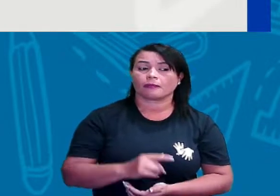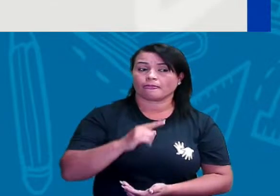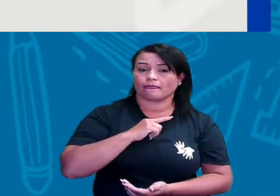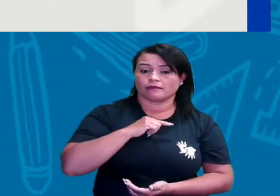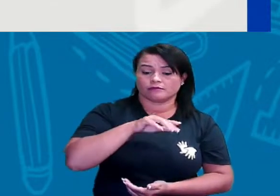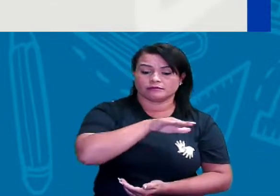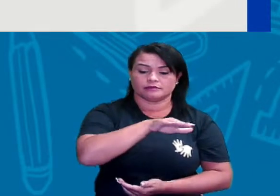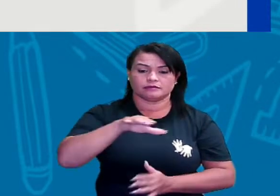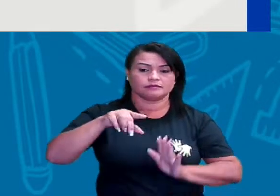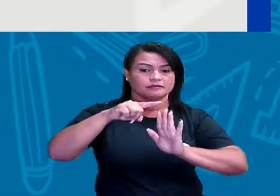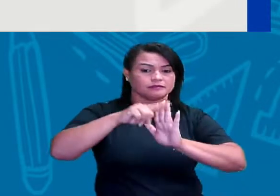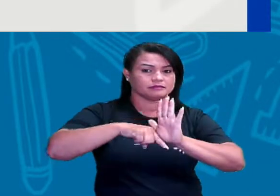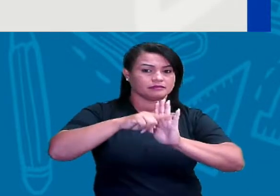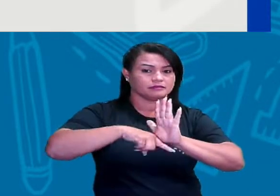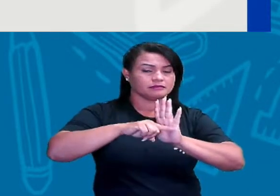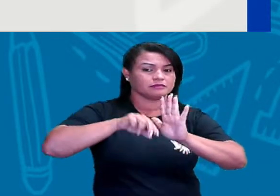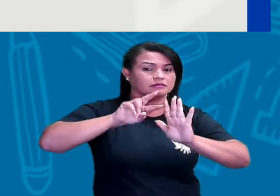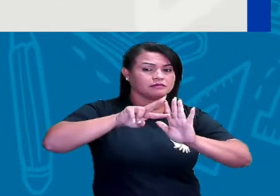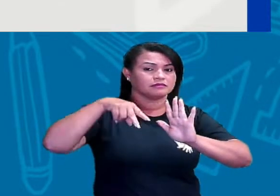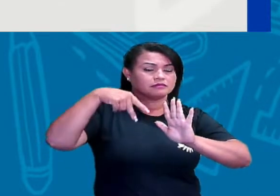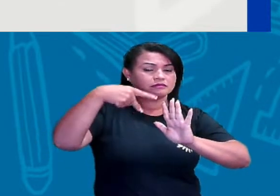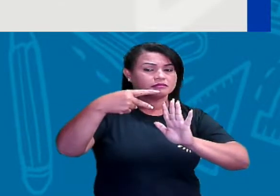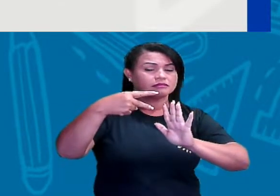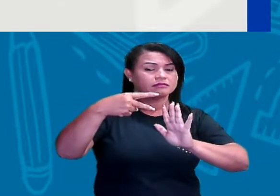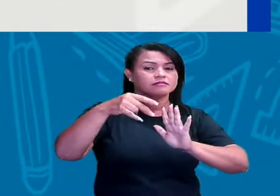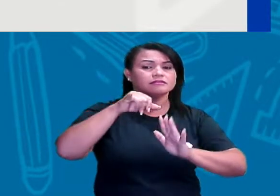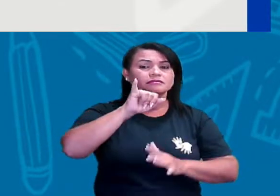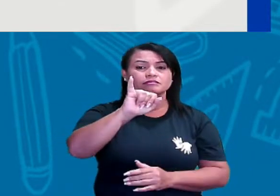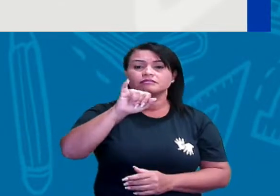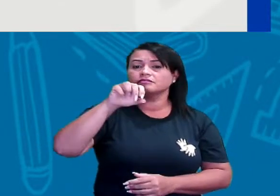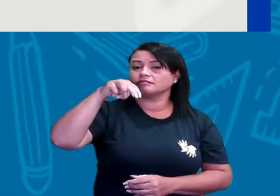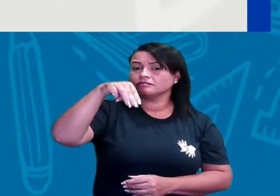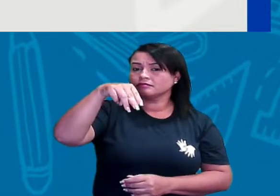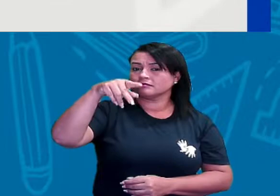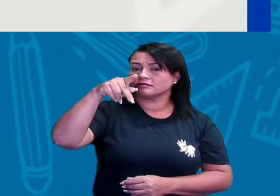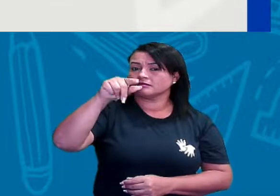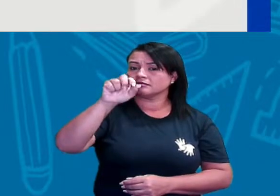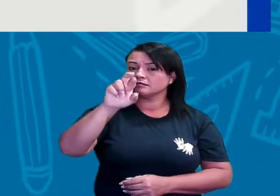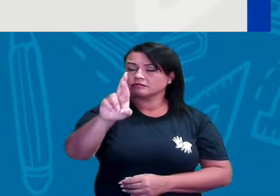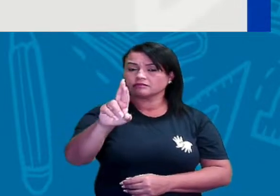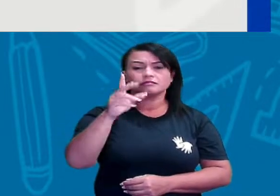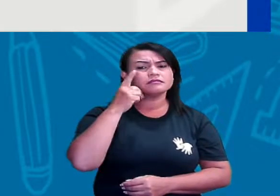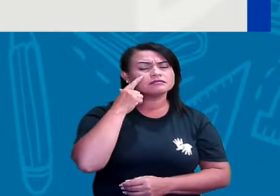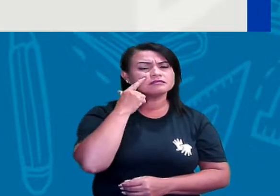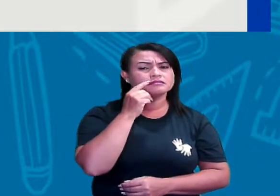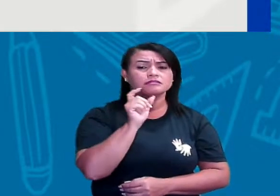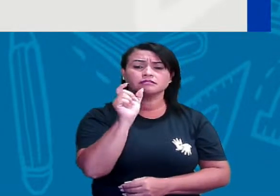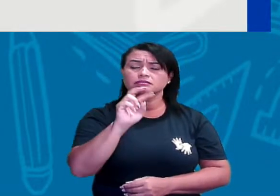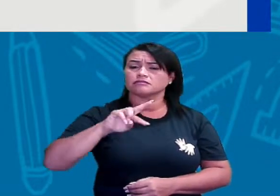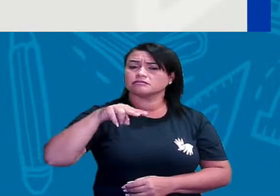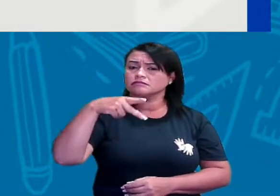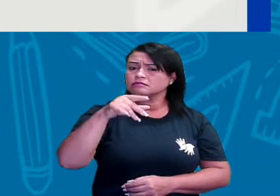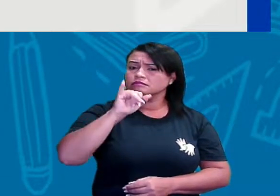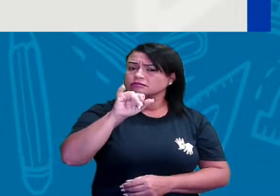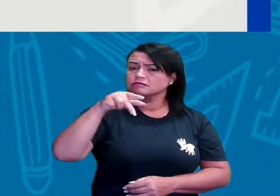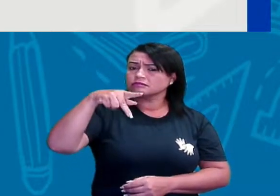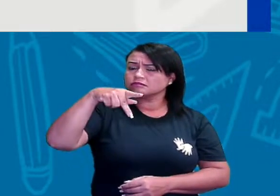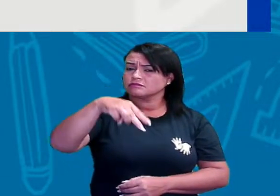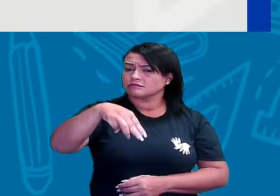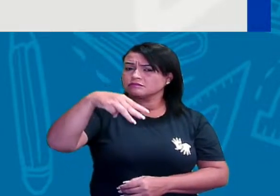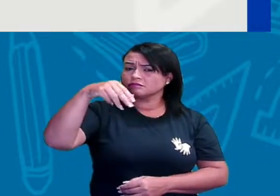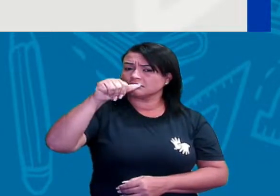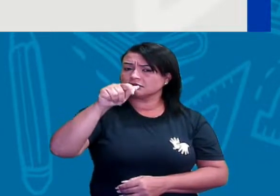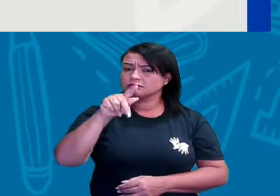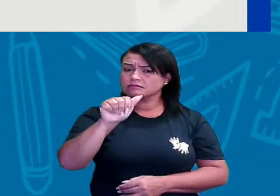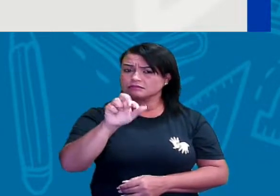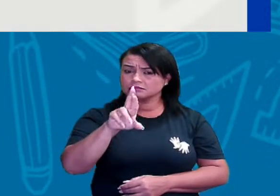Base negativa e expoente ímpar. Vamos lá. Quando a base é negativa e o expoente é ímpar, o resultado